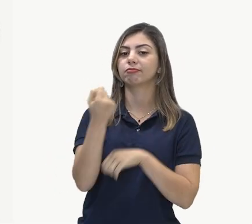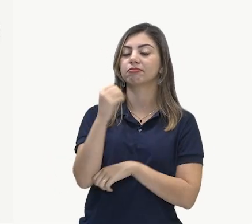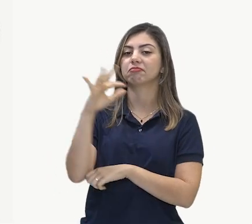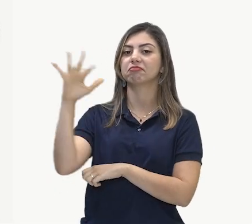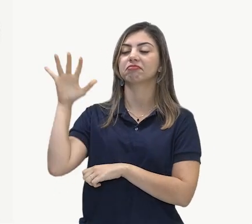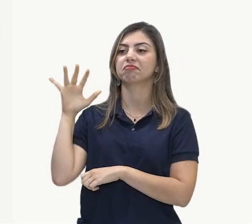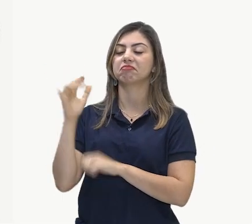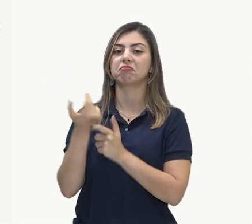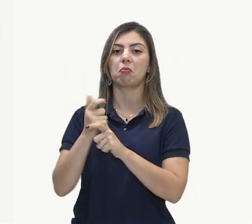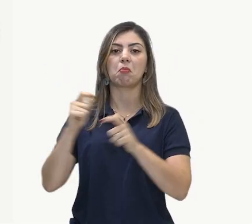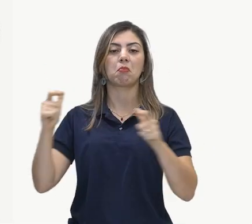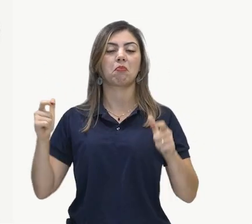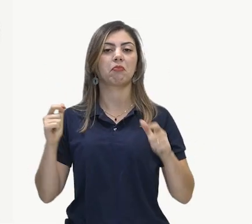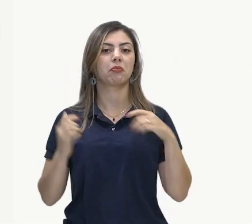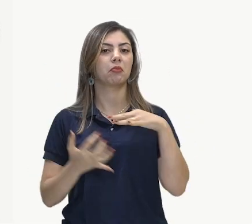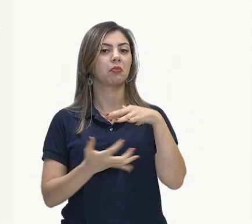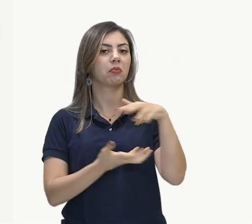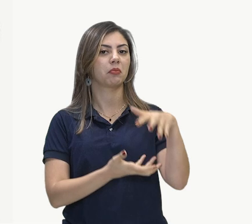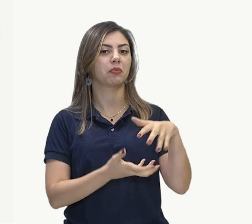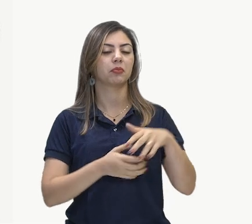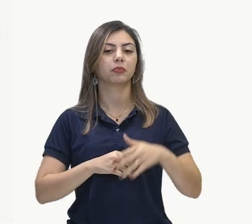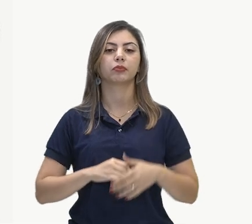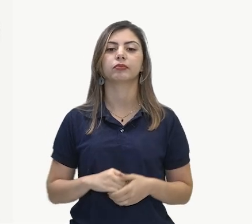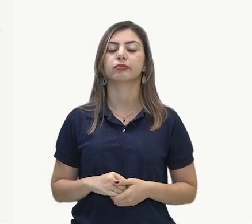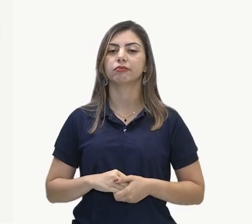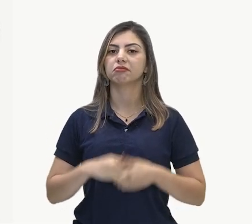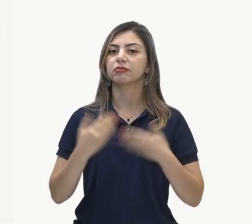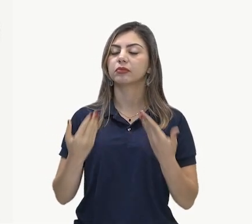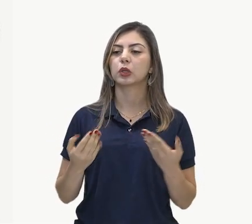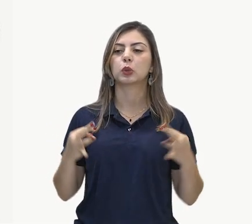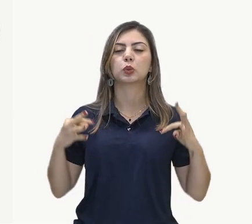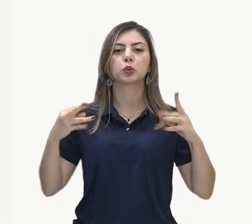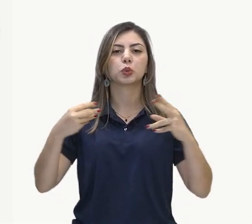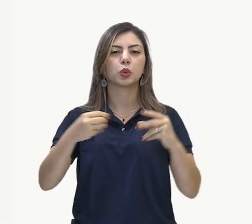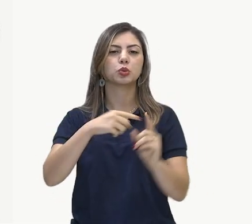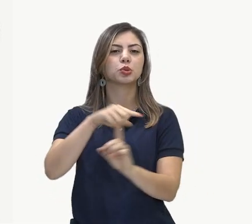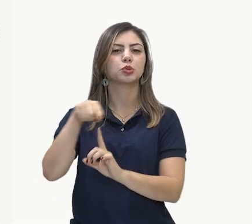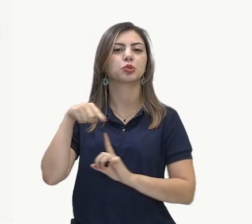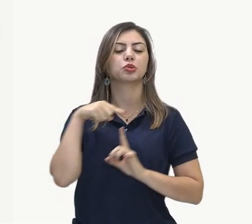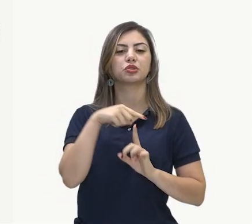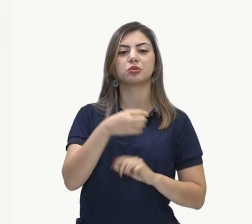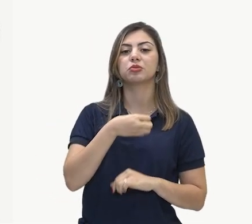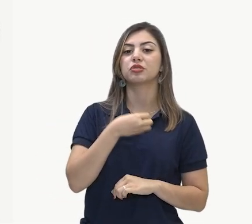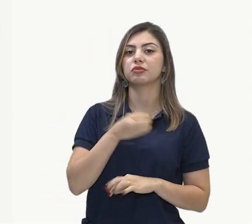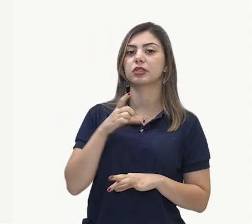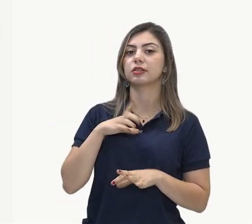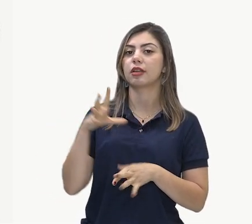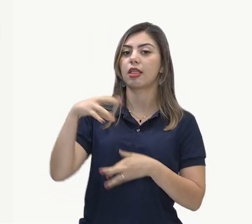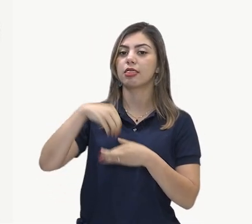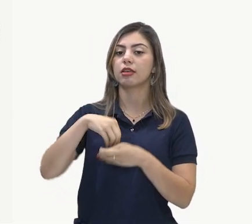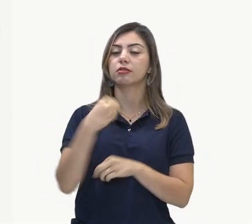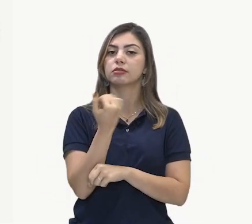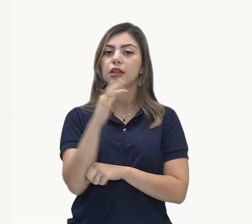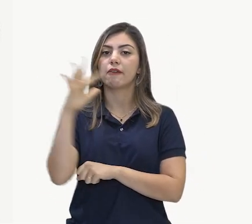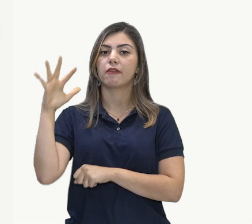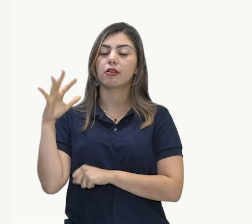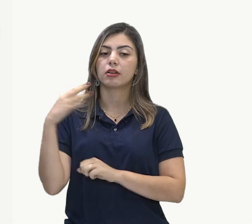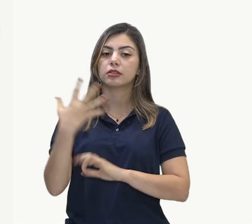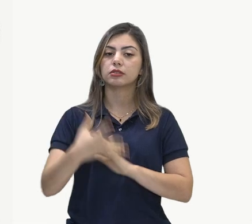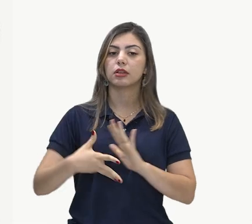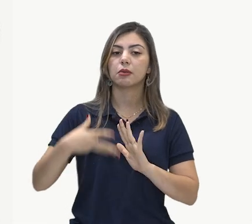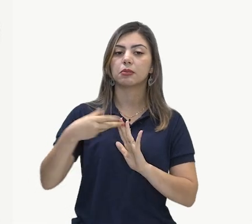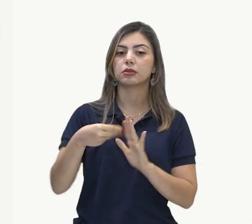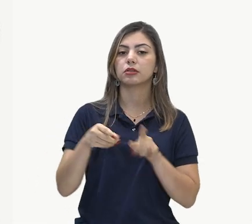mundo. Então, a toda forma de vida que há dentro da floresta amazônica e